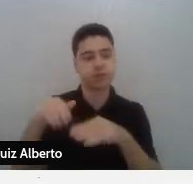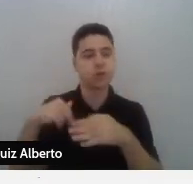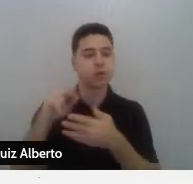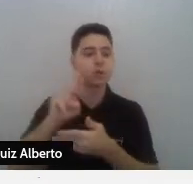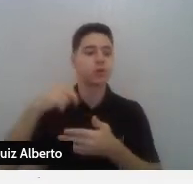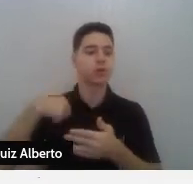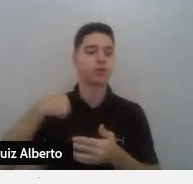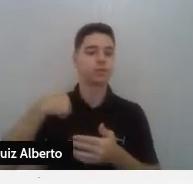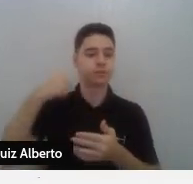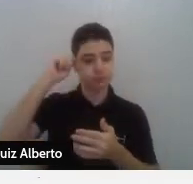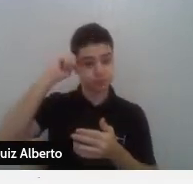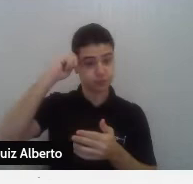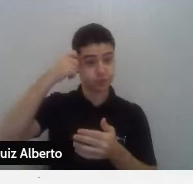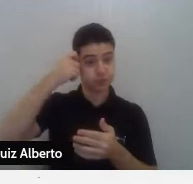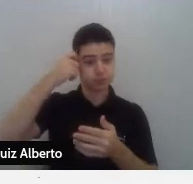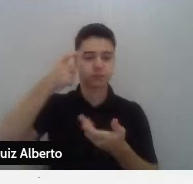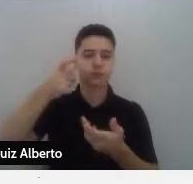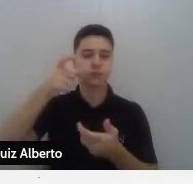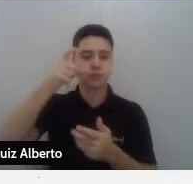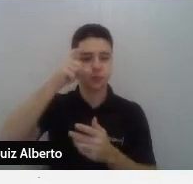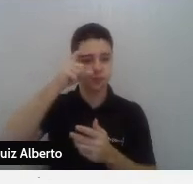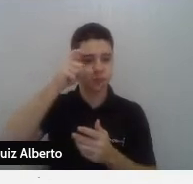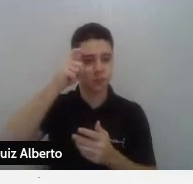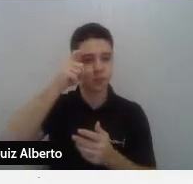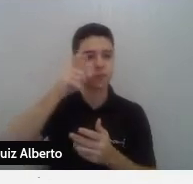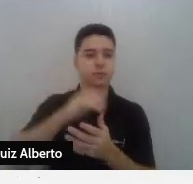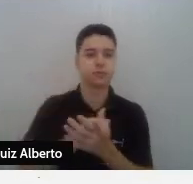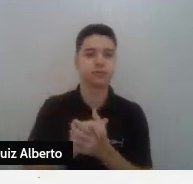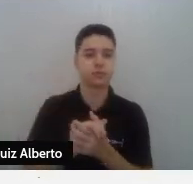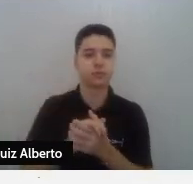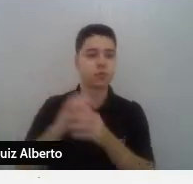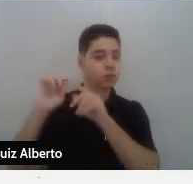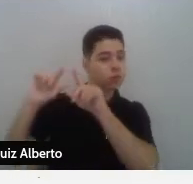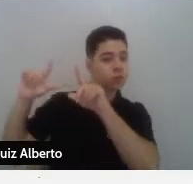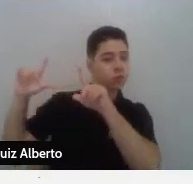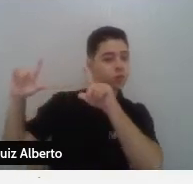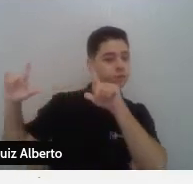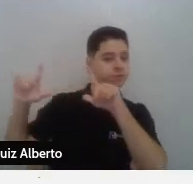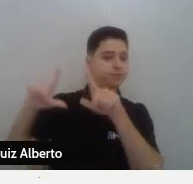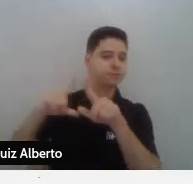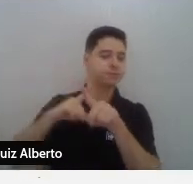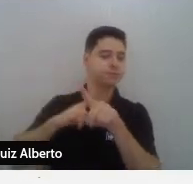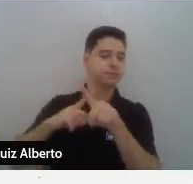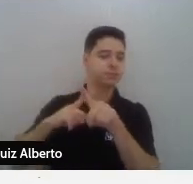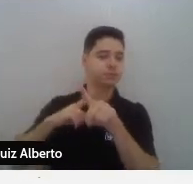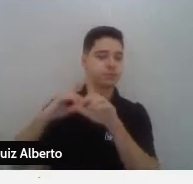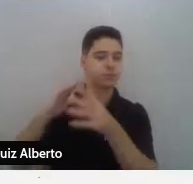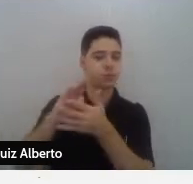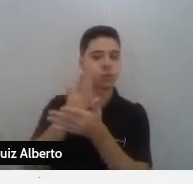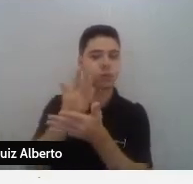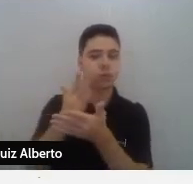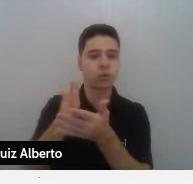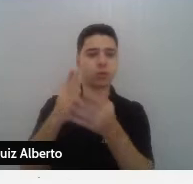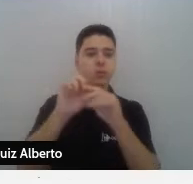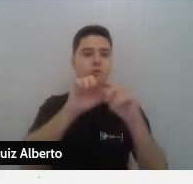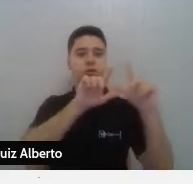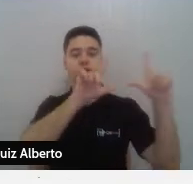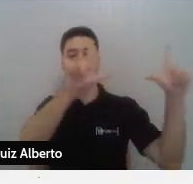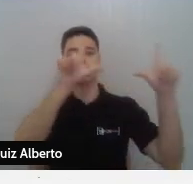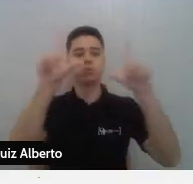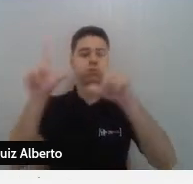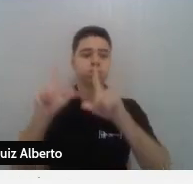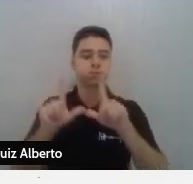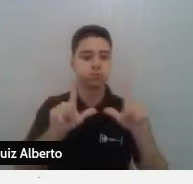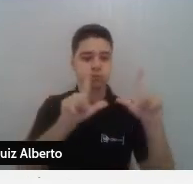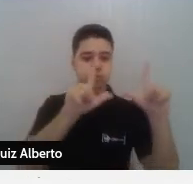preta e um óculos de grau. No meu fundo tem uma parede com alguns cartazes de montagem de